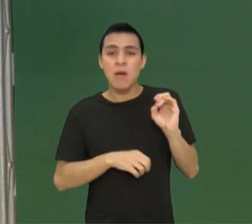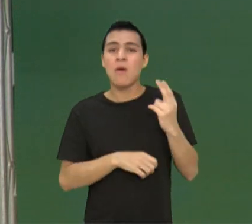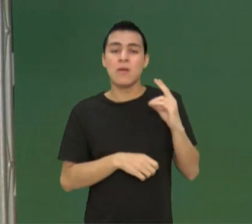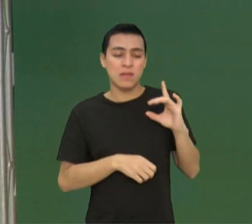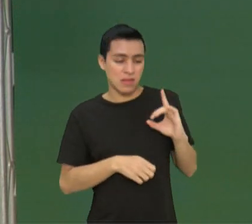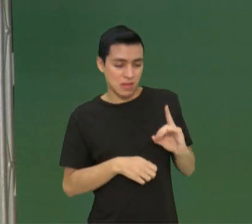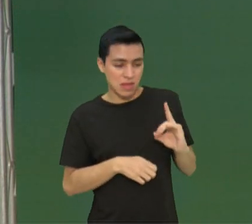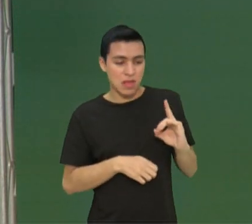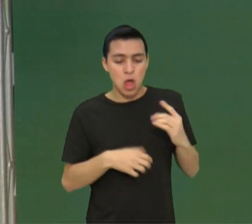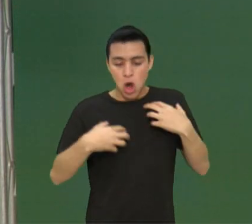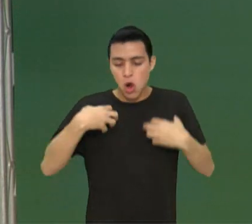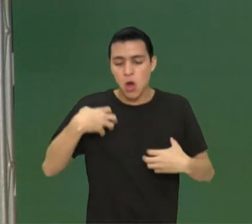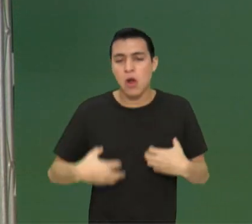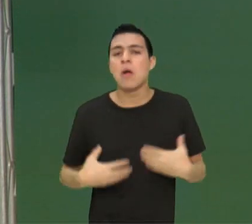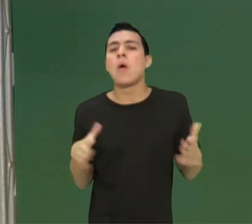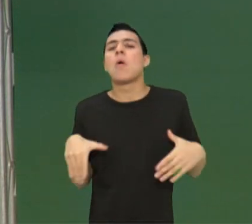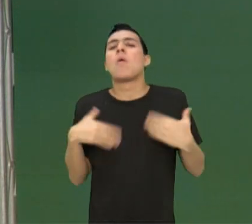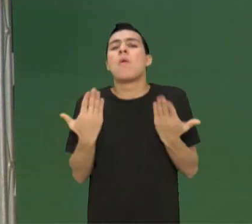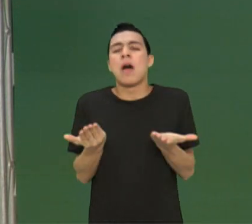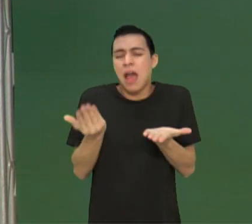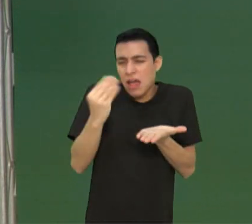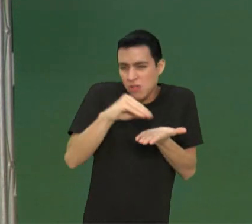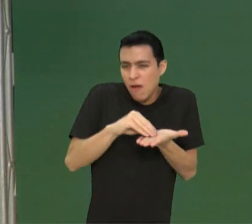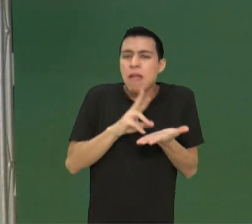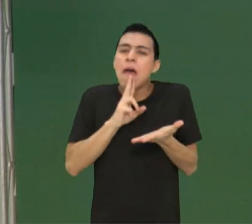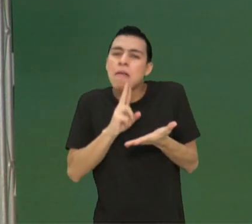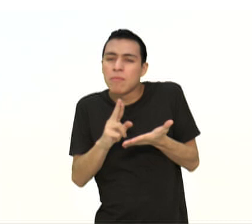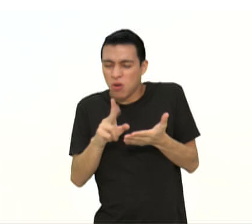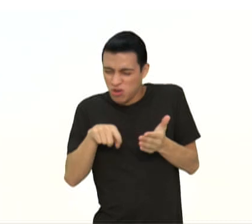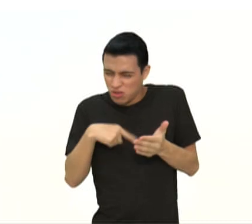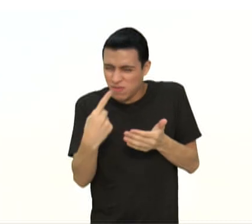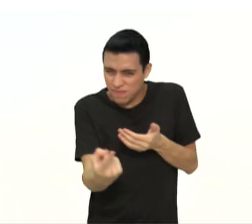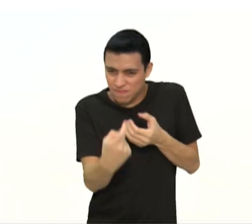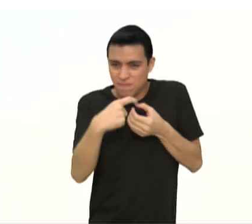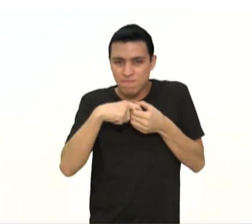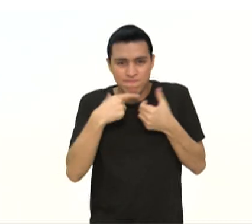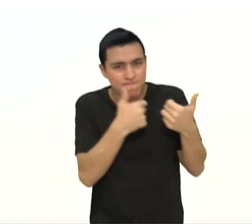D, órgão. Anota, responde, já vem.